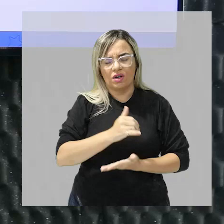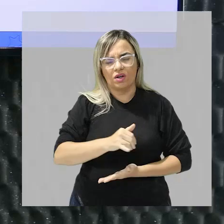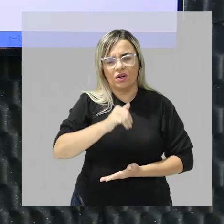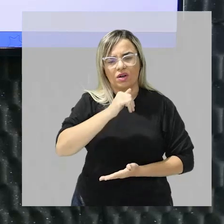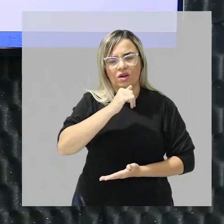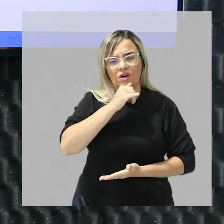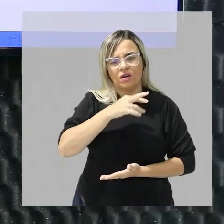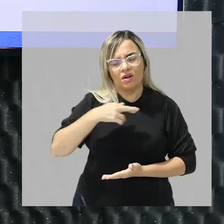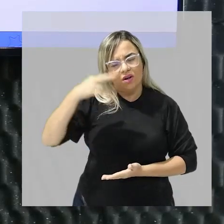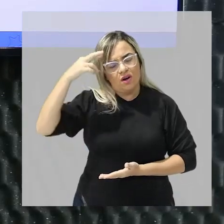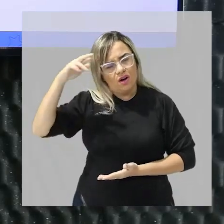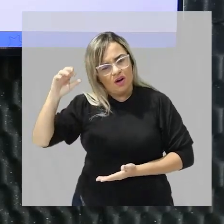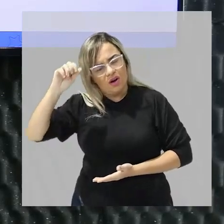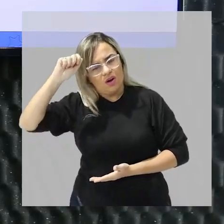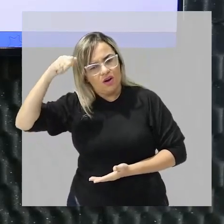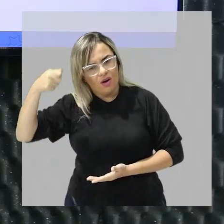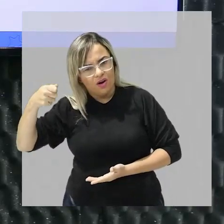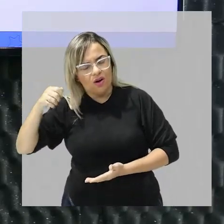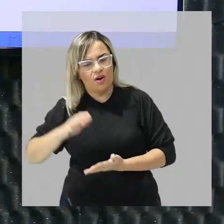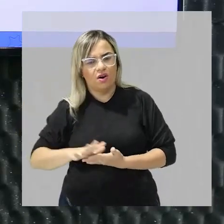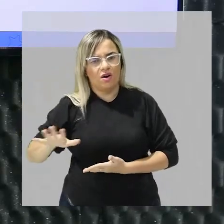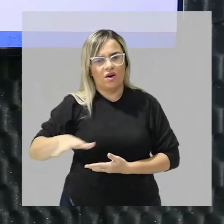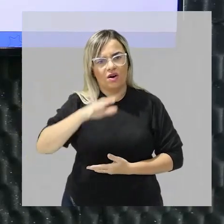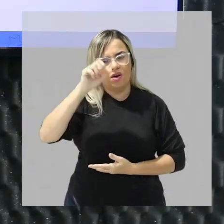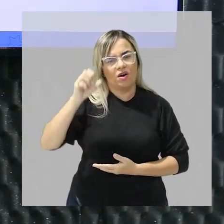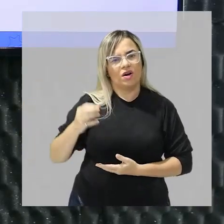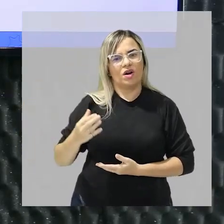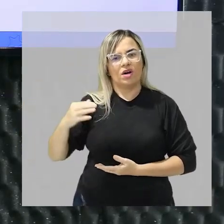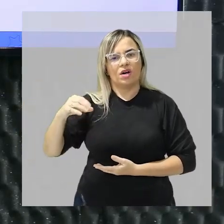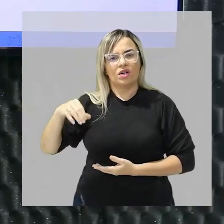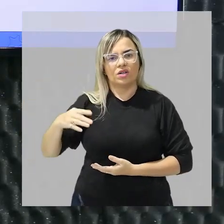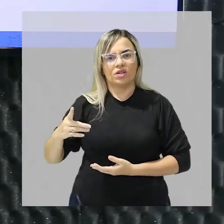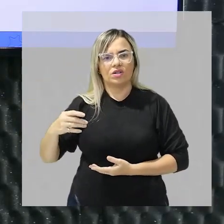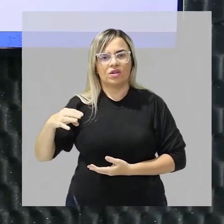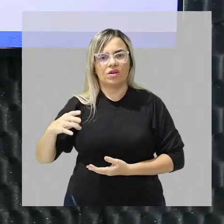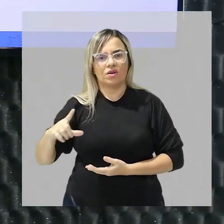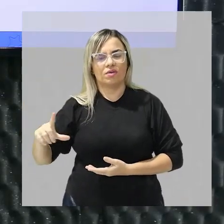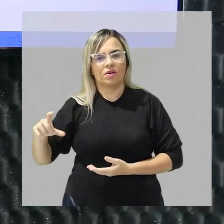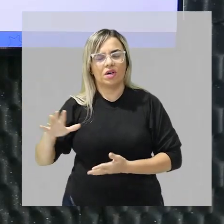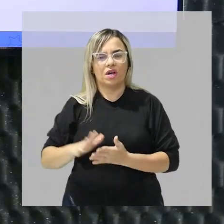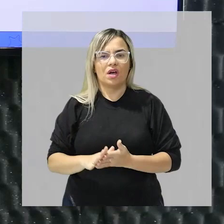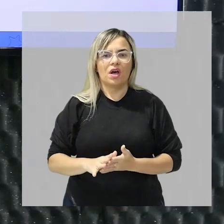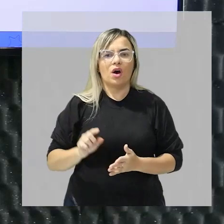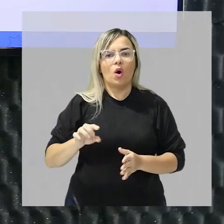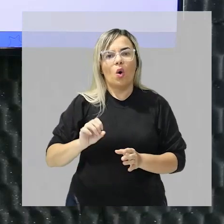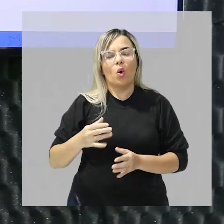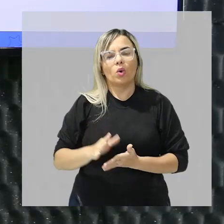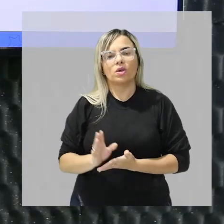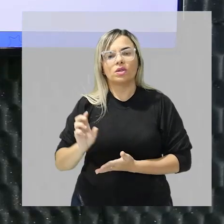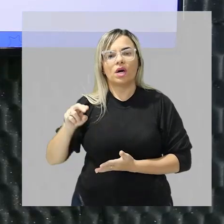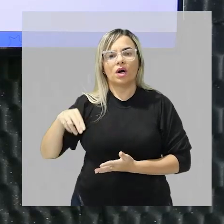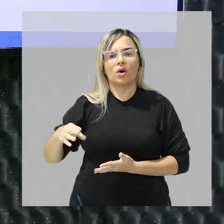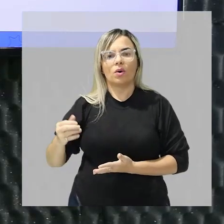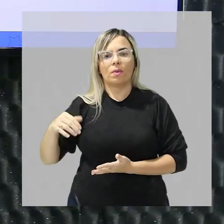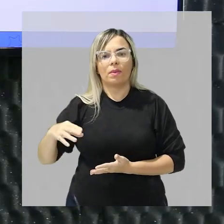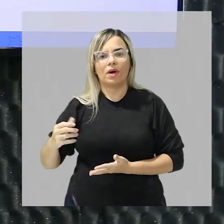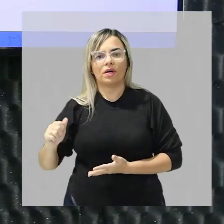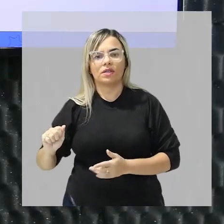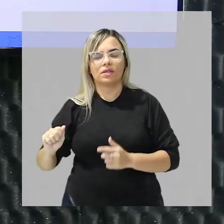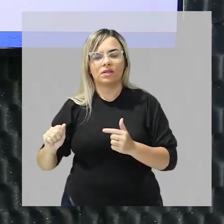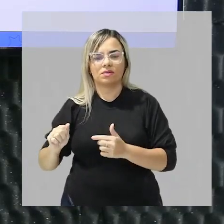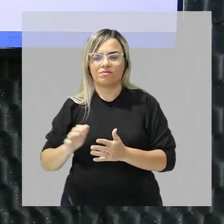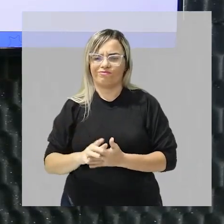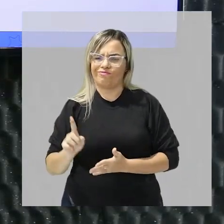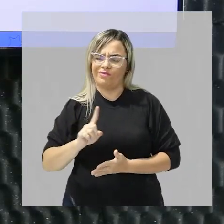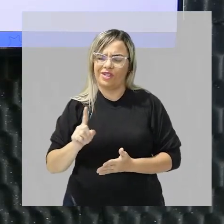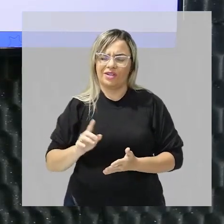das religiões afro-brasileiras, do candomblé, da umbanda, mas mesmo assim não é a opção correta, porque está distante do